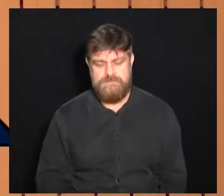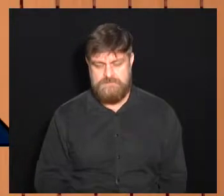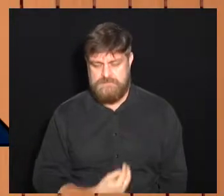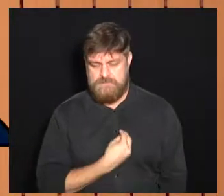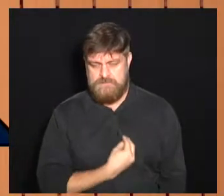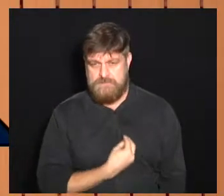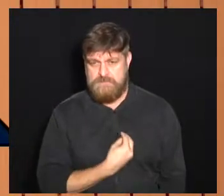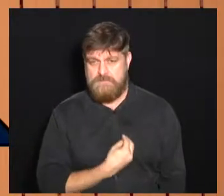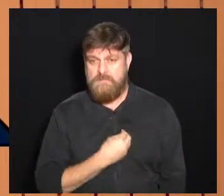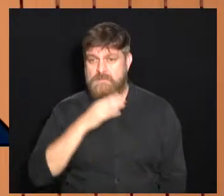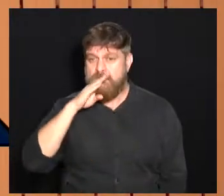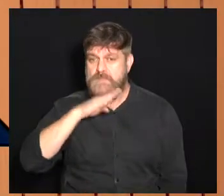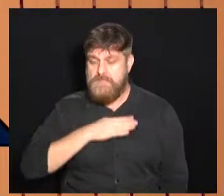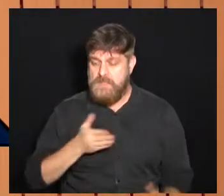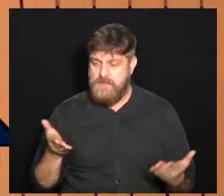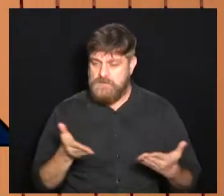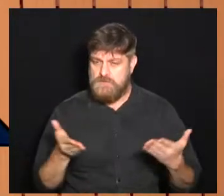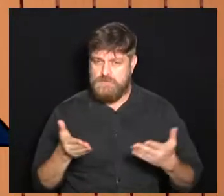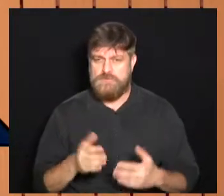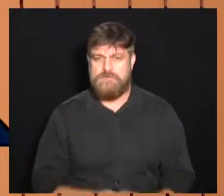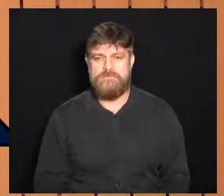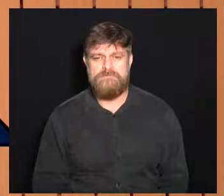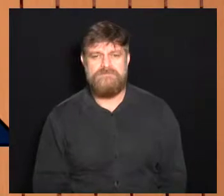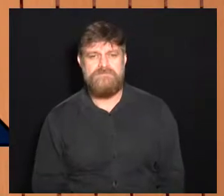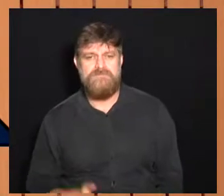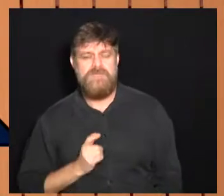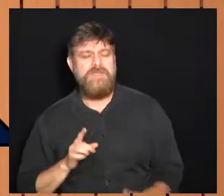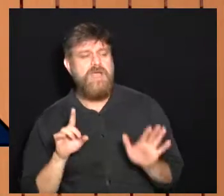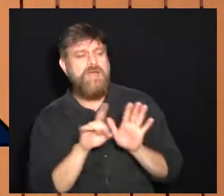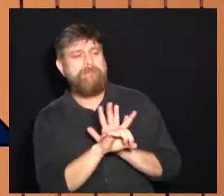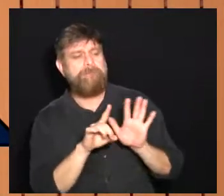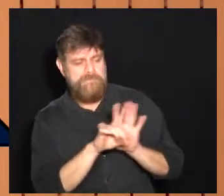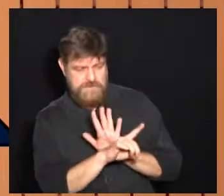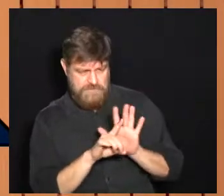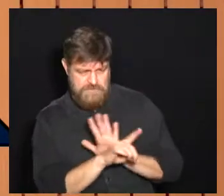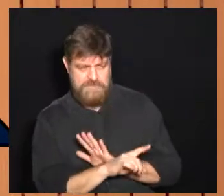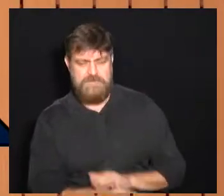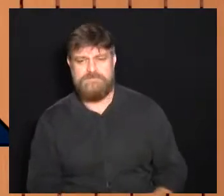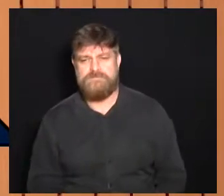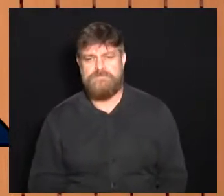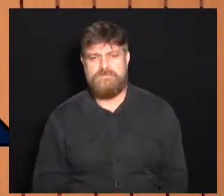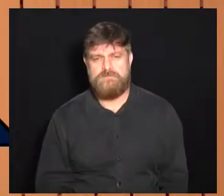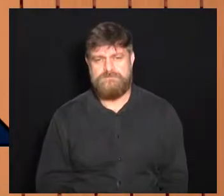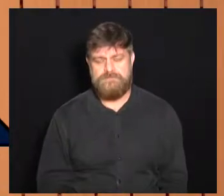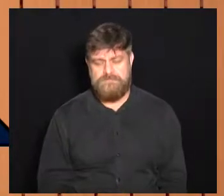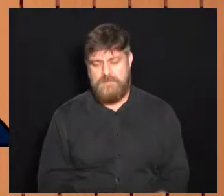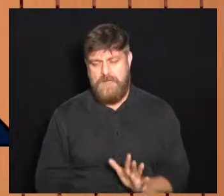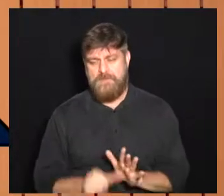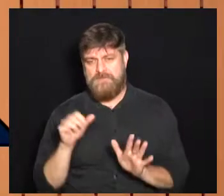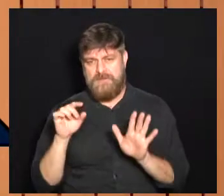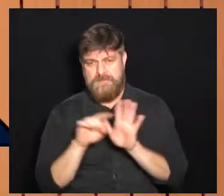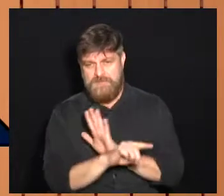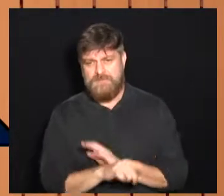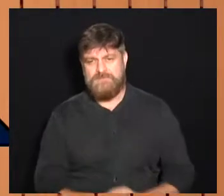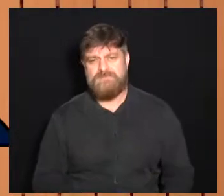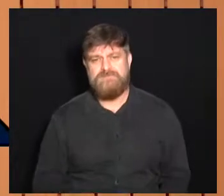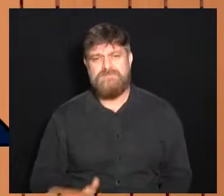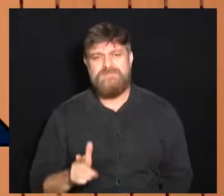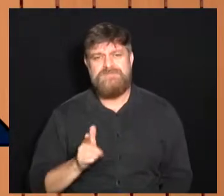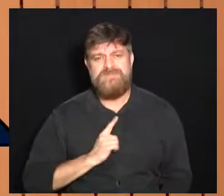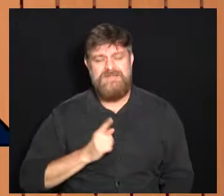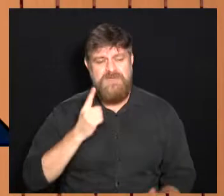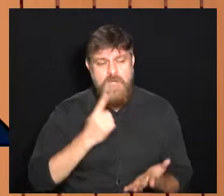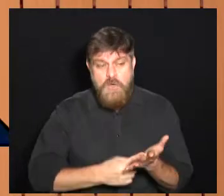presente nessa tarde conosco. Secretária, começar com algumas perguntas. A minha primeira pergunta é se houve algum